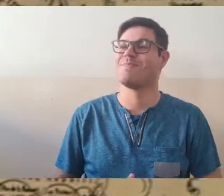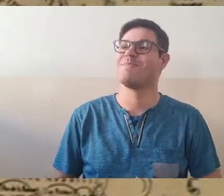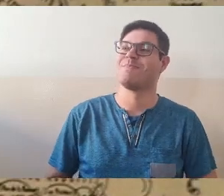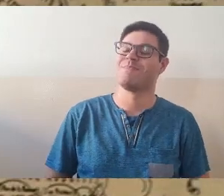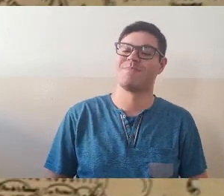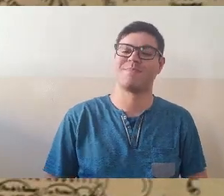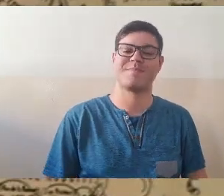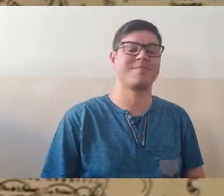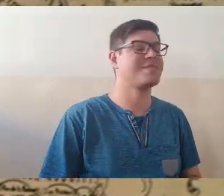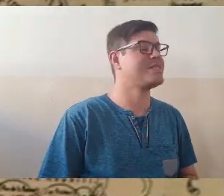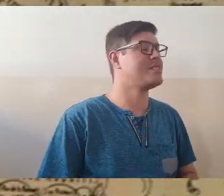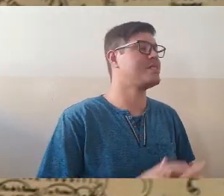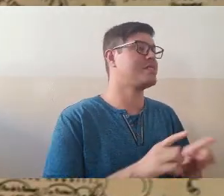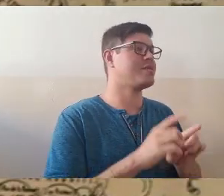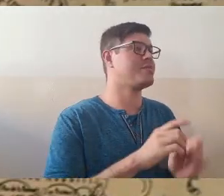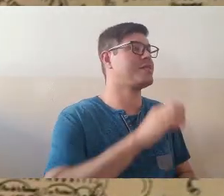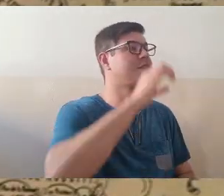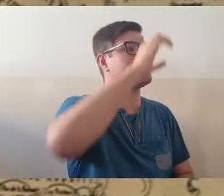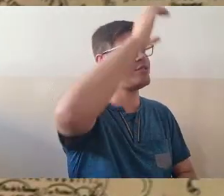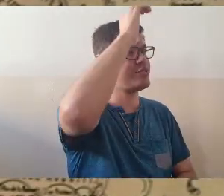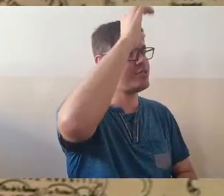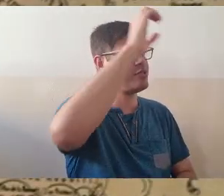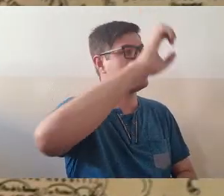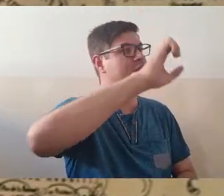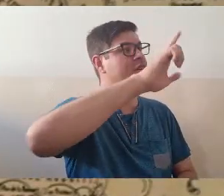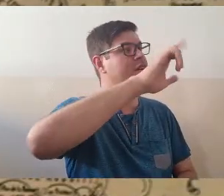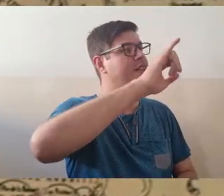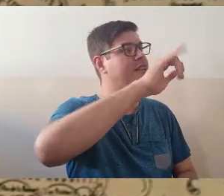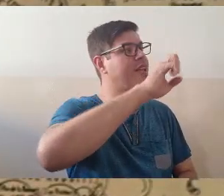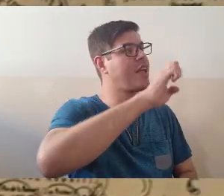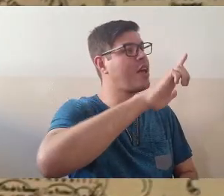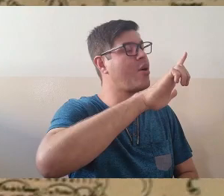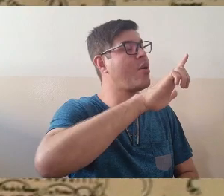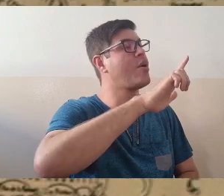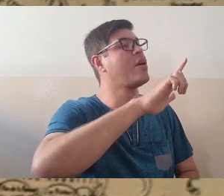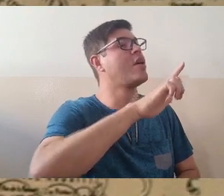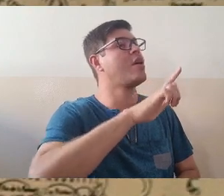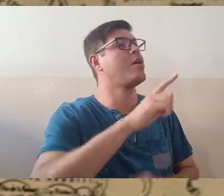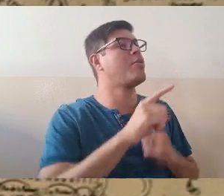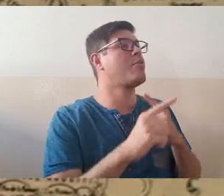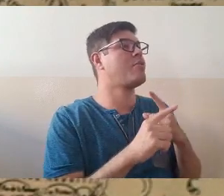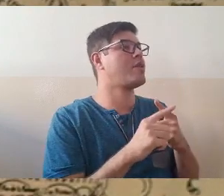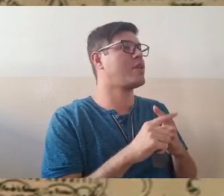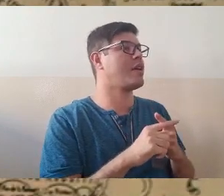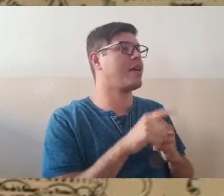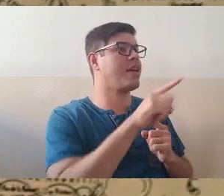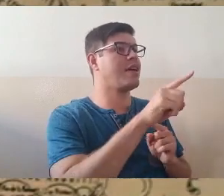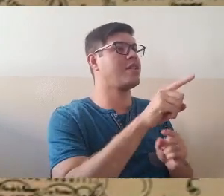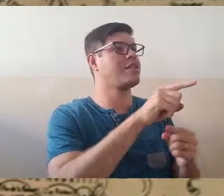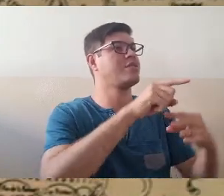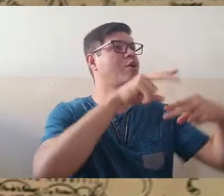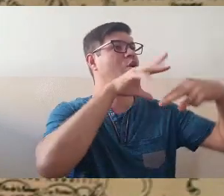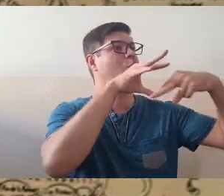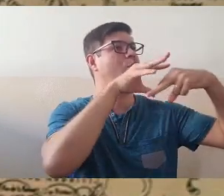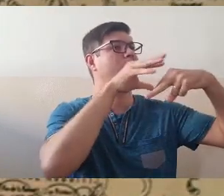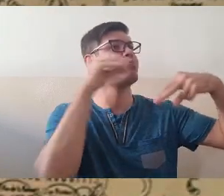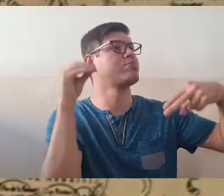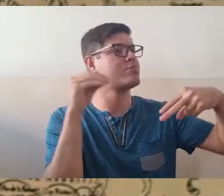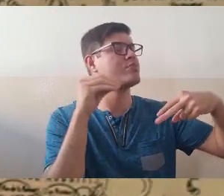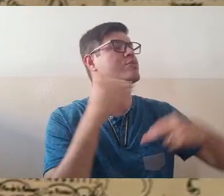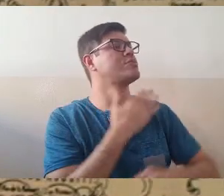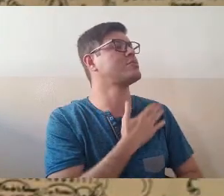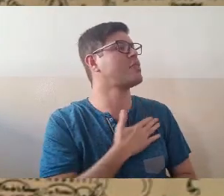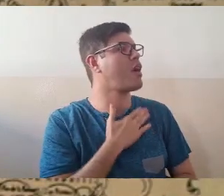E o tio Eliel foi muito importante nessa época, porque também foi uma referência, né? Então eu gostava de tocar muito Beatles,